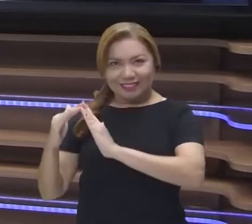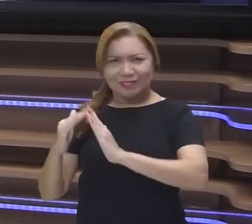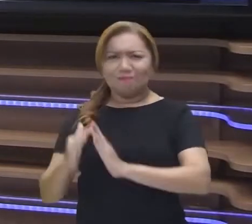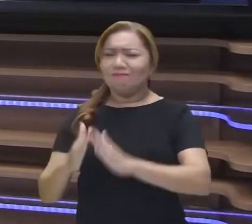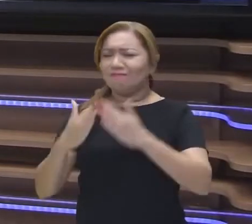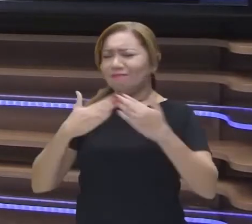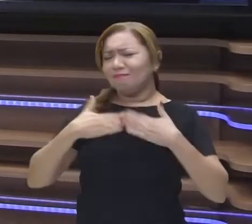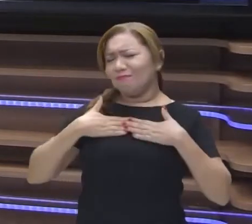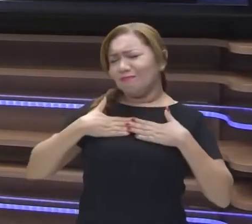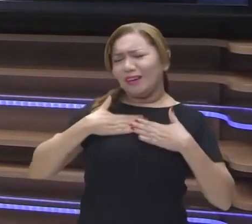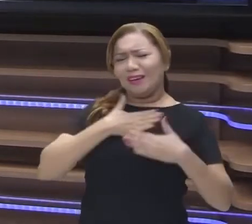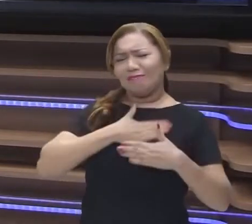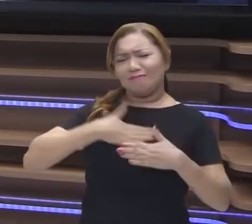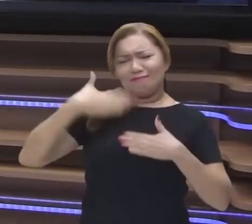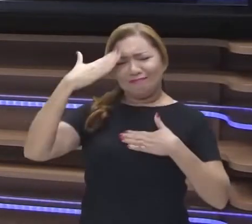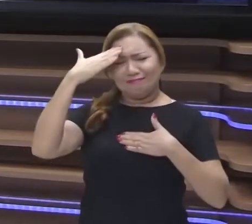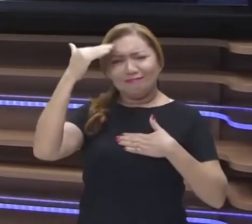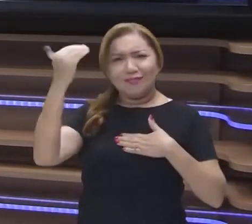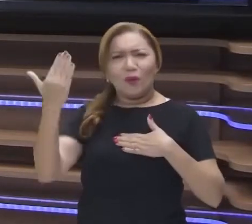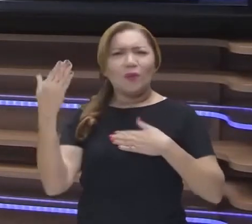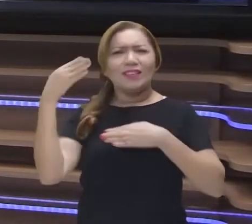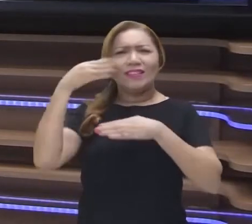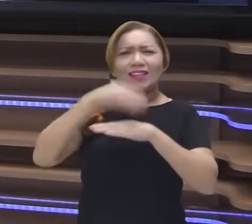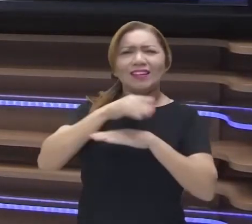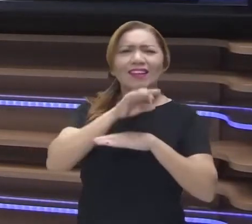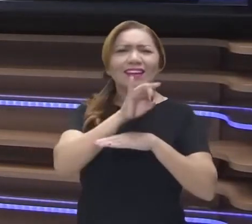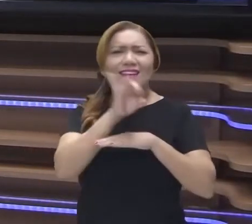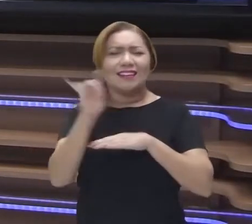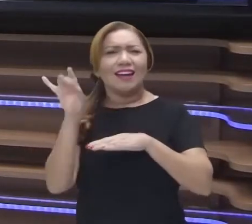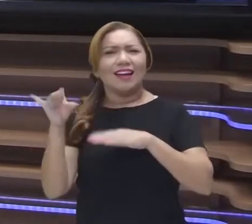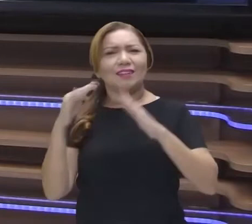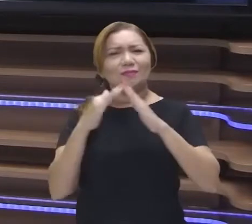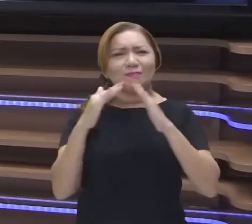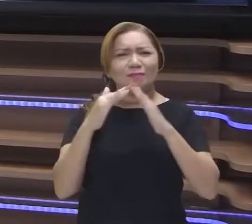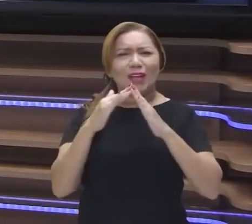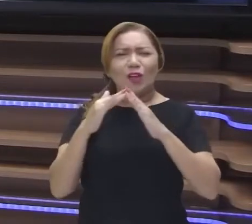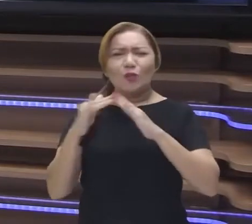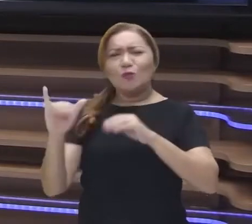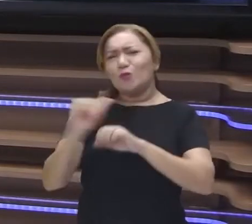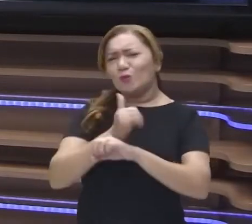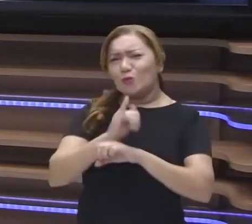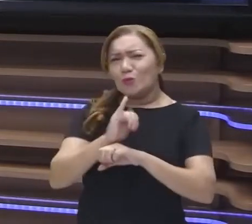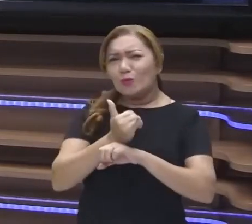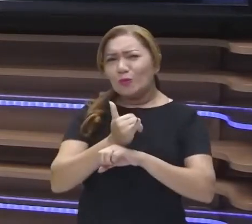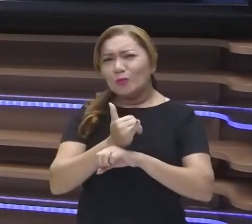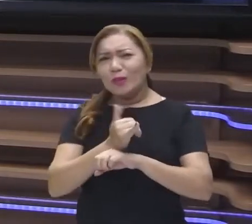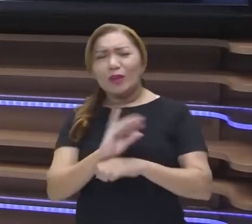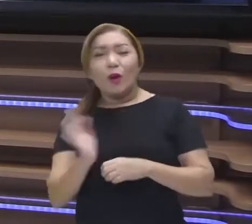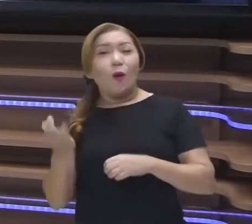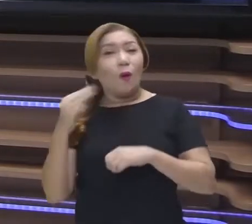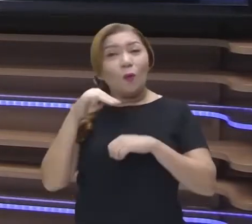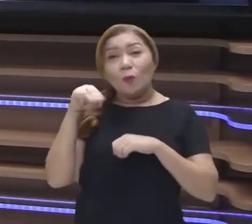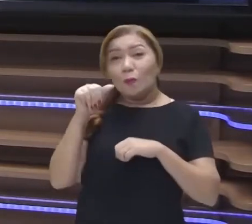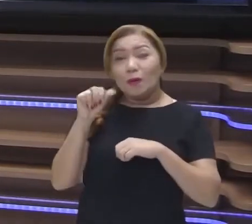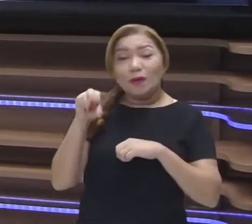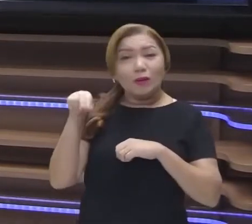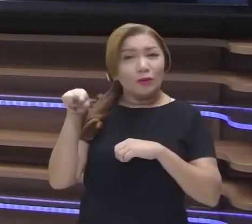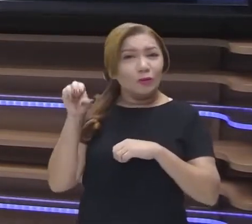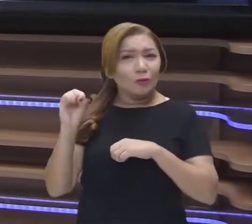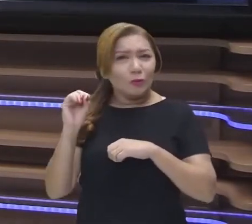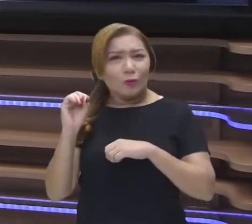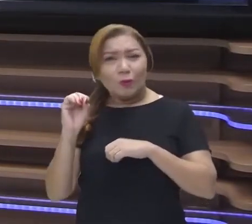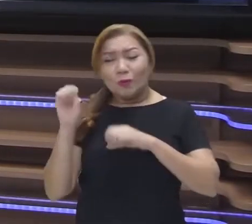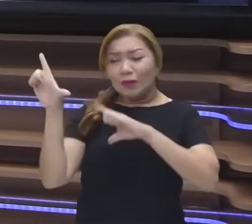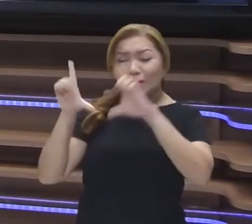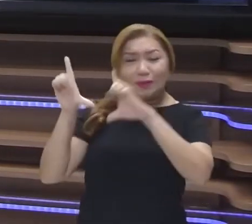aqui com vocês, né? Entrando na casa de cada um, se é através aí do YouTube, do aplicativo Mano, através mesmo da